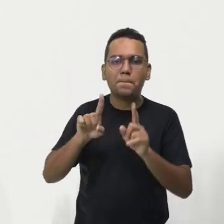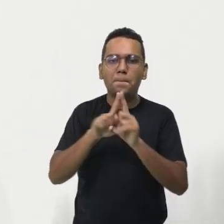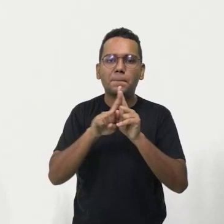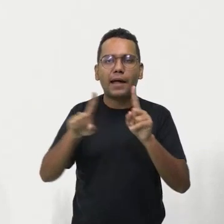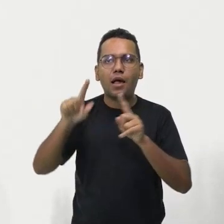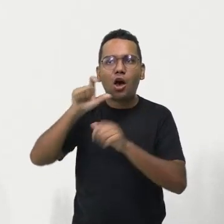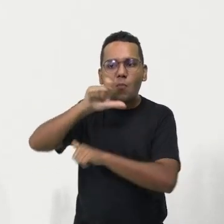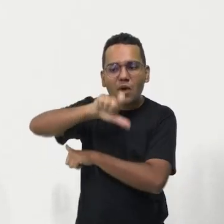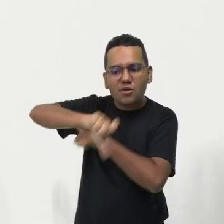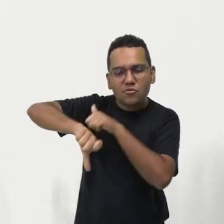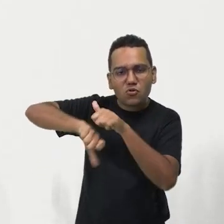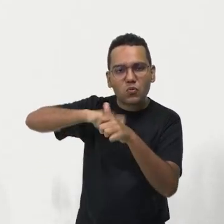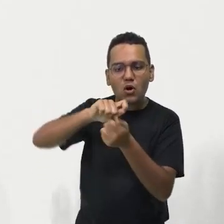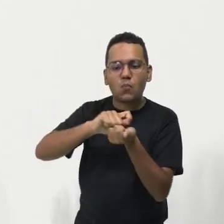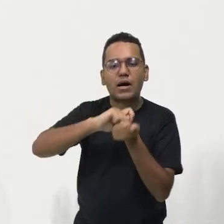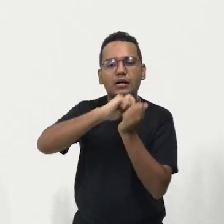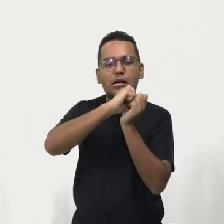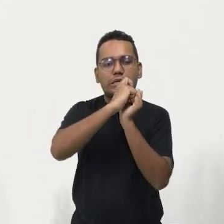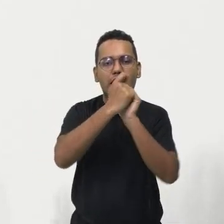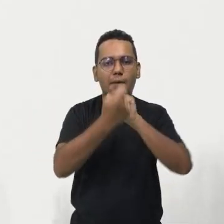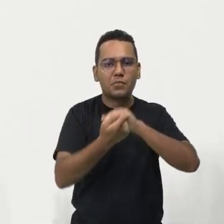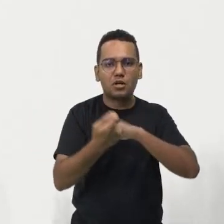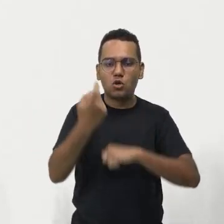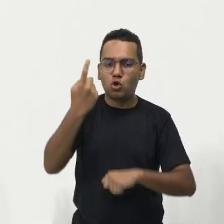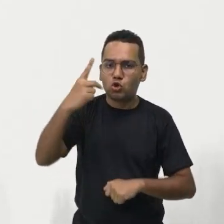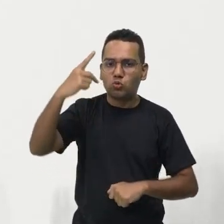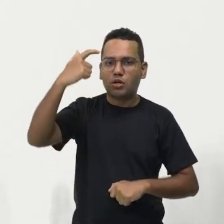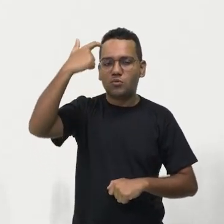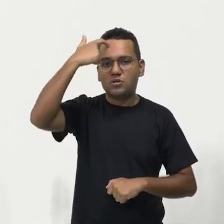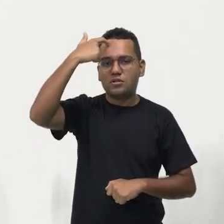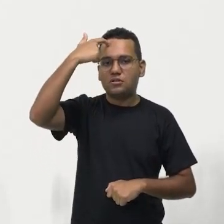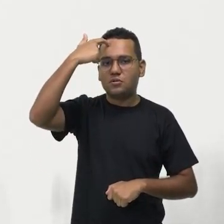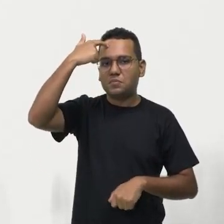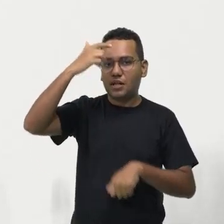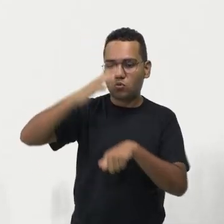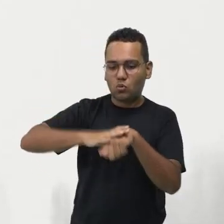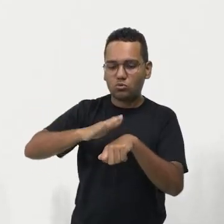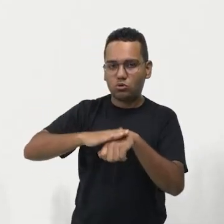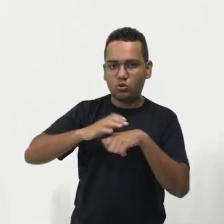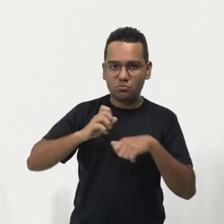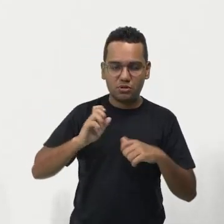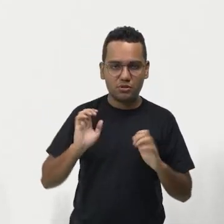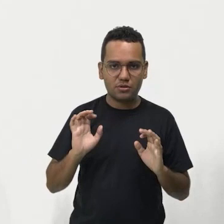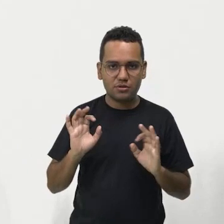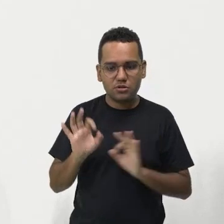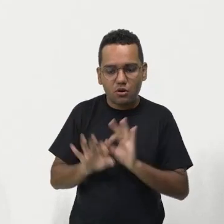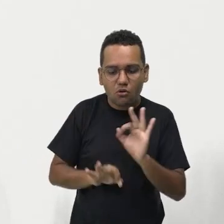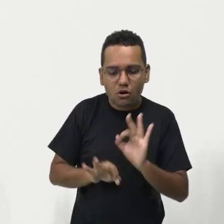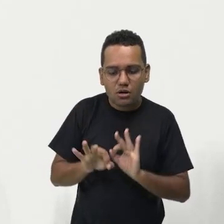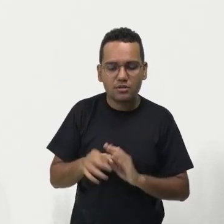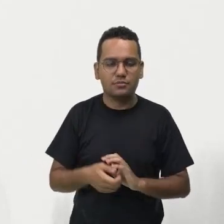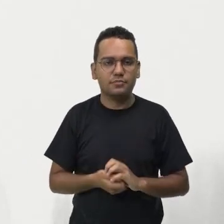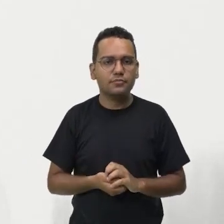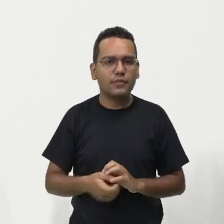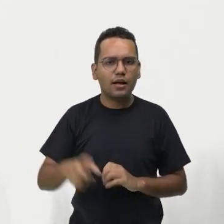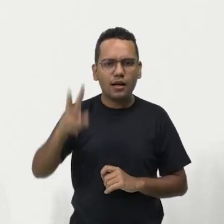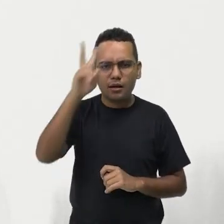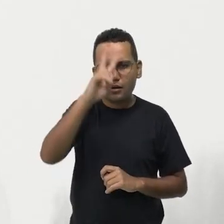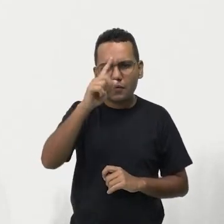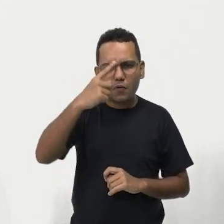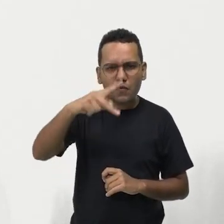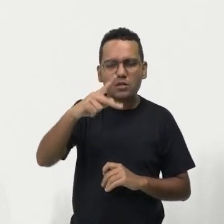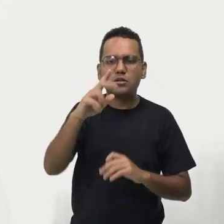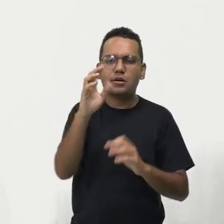uma reformulação do texto, ok? Então, quando você diz que vai produzir um